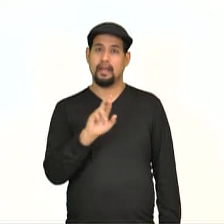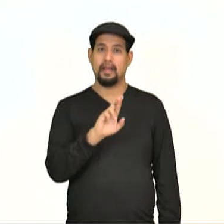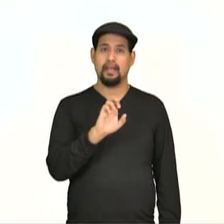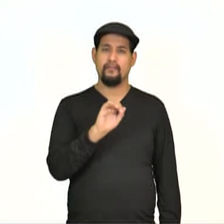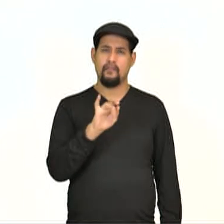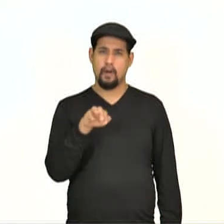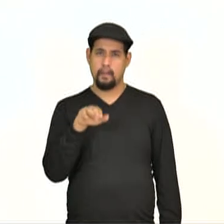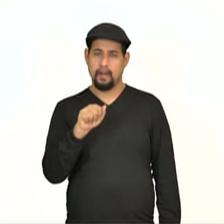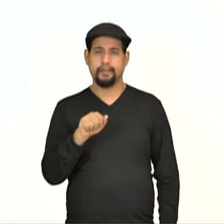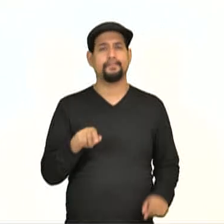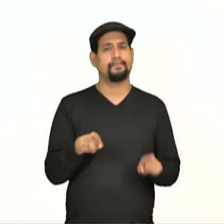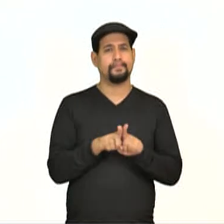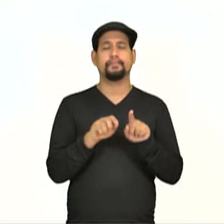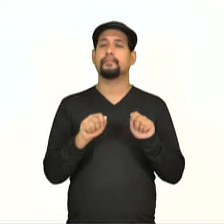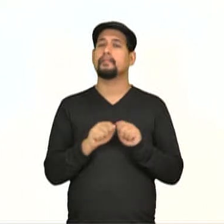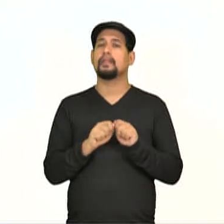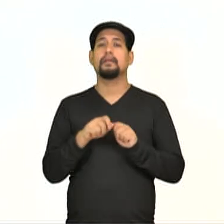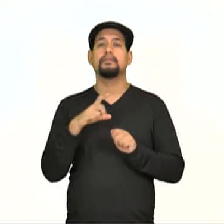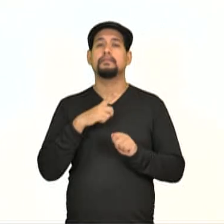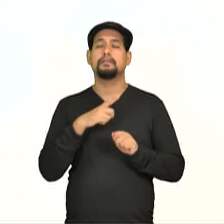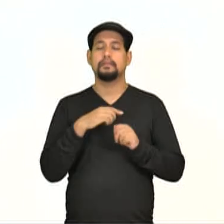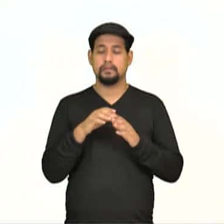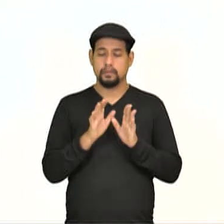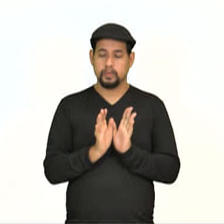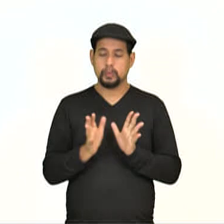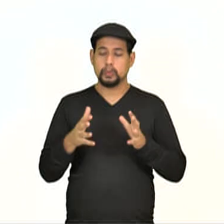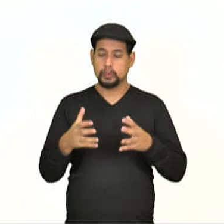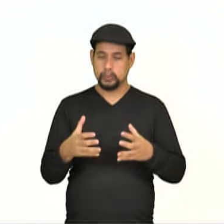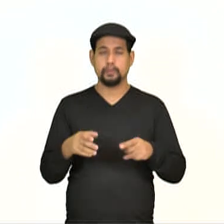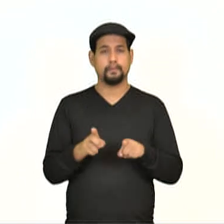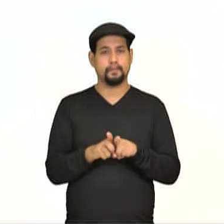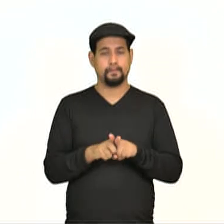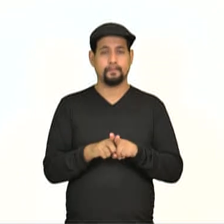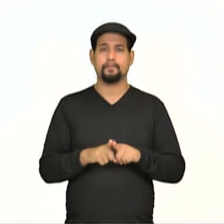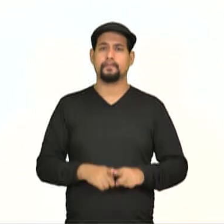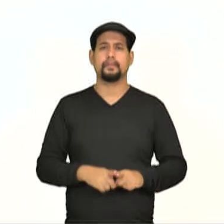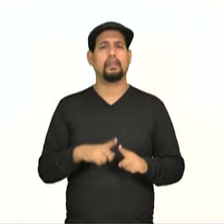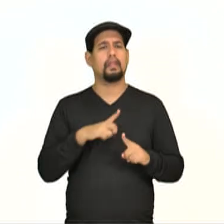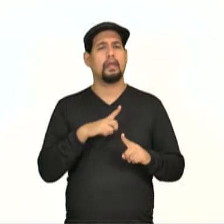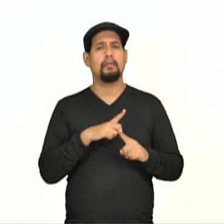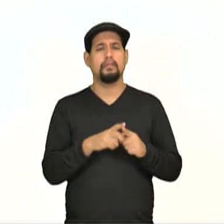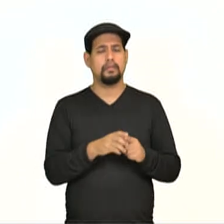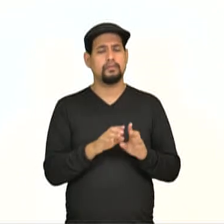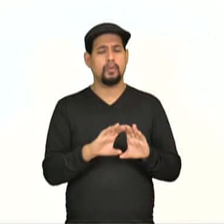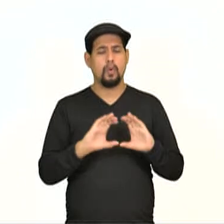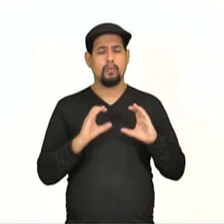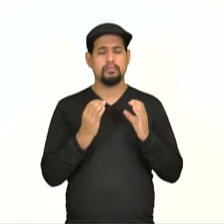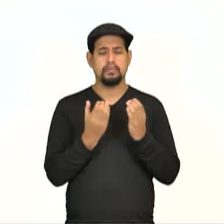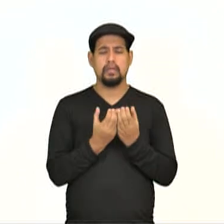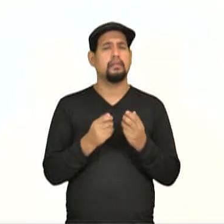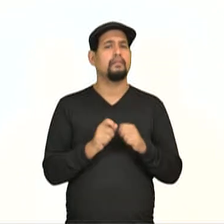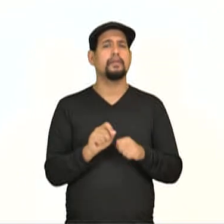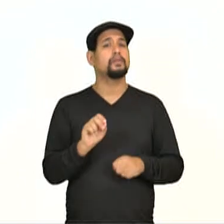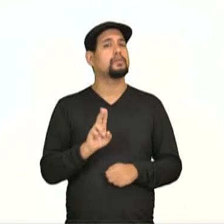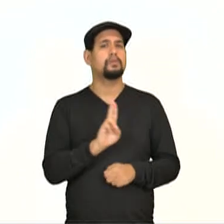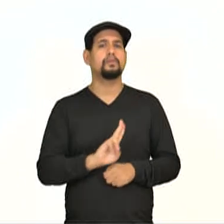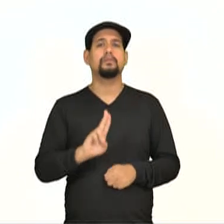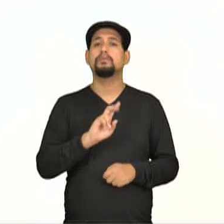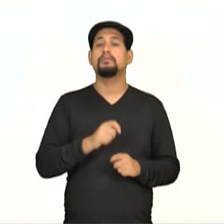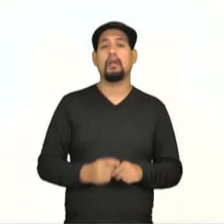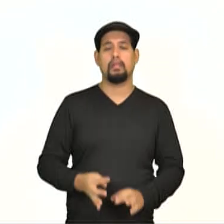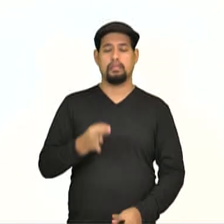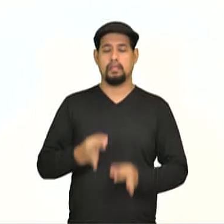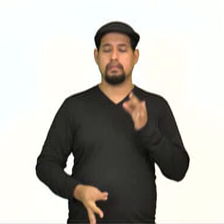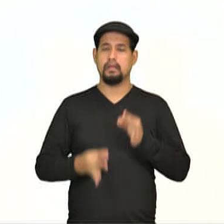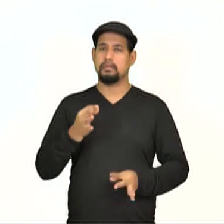como a gente já viu, através das reduções jesuíticas, e pelo Concílio de Trento, fez uso do Tribunal do